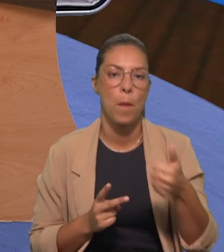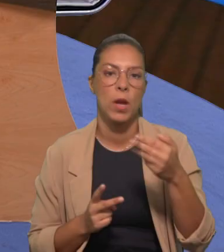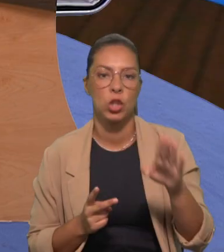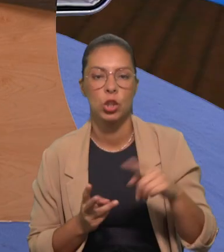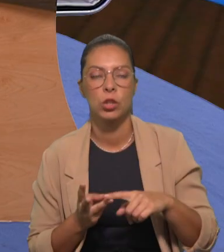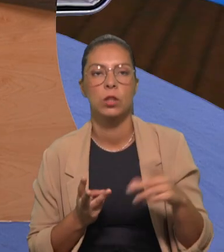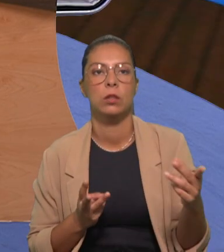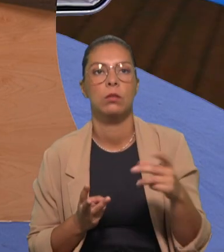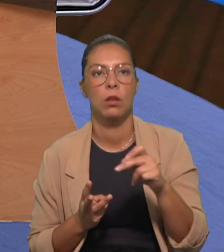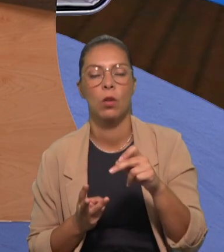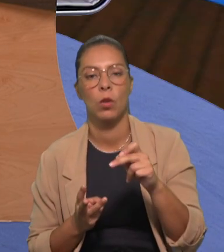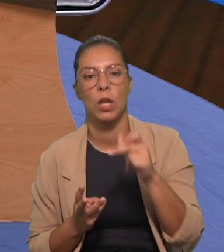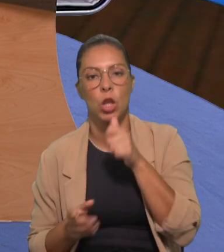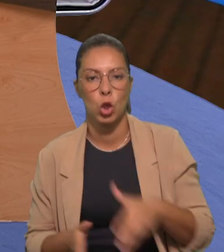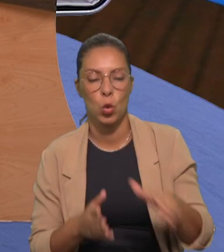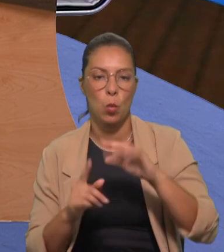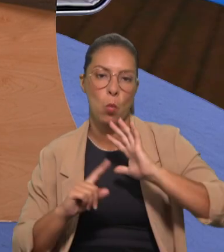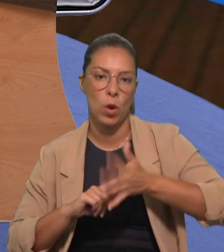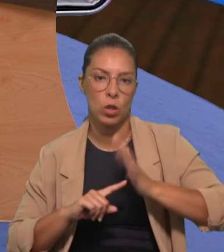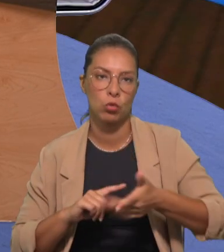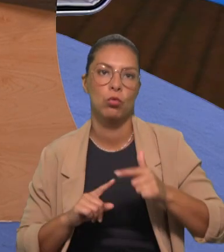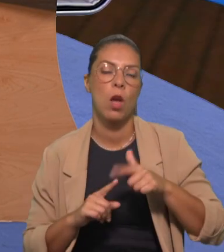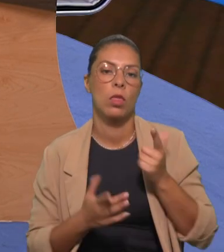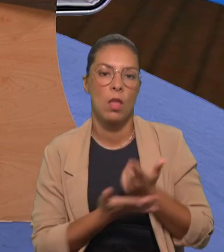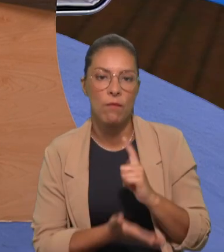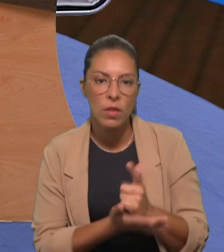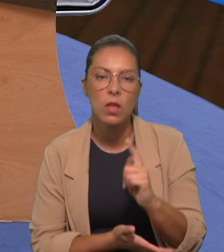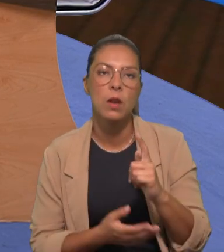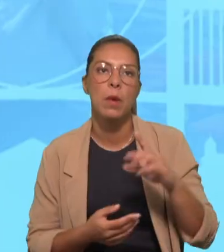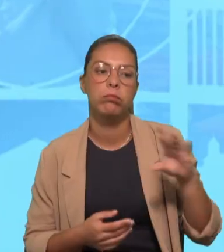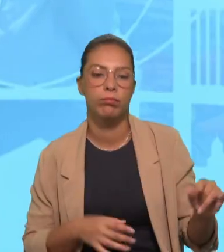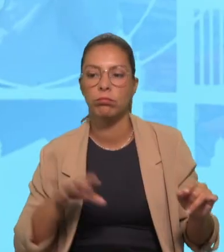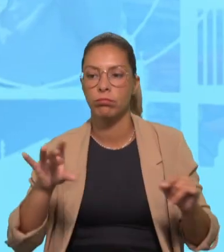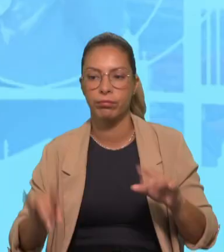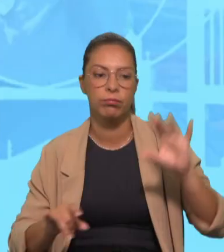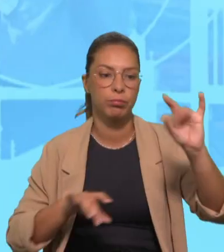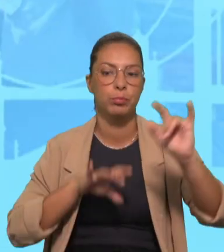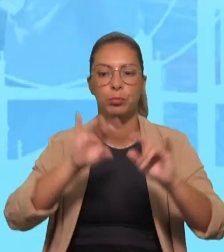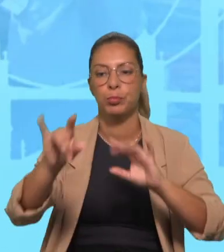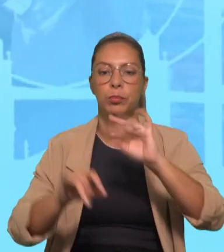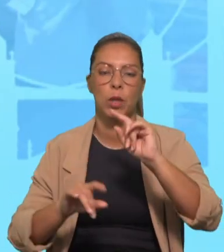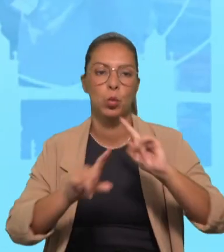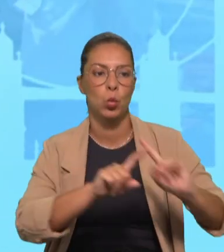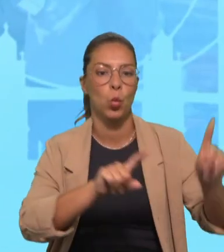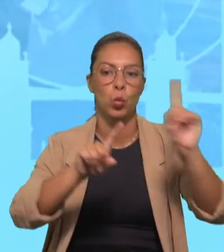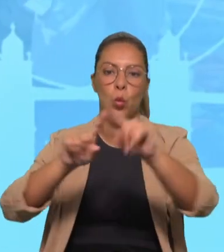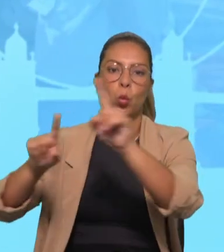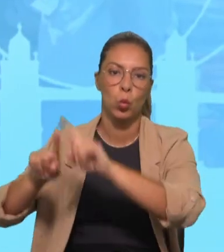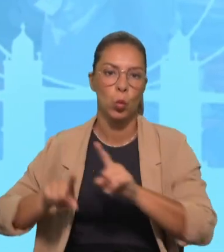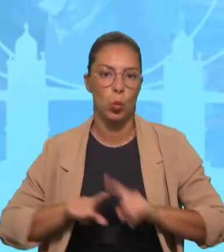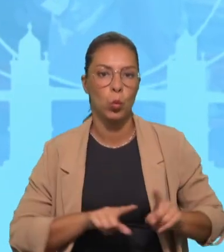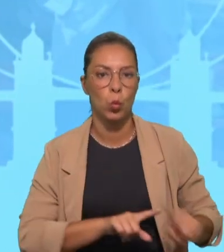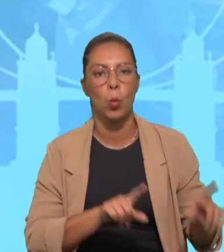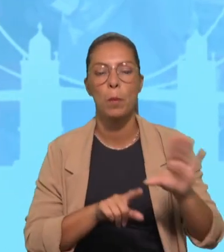Moinhos, Aljustrel, Funcheira, em Tavira. Portanto, uma geografia muito dispersa, muito diversa, mas que apela